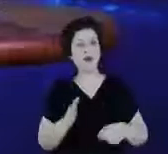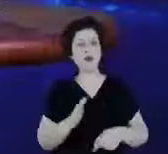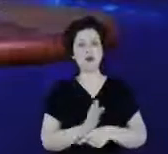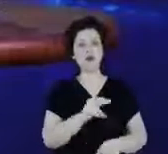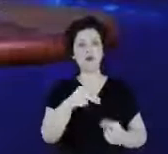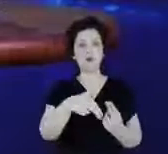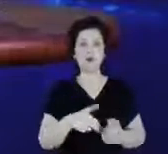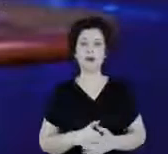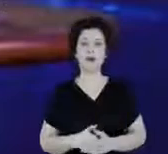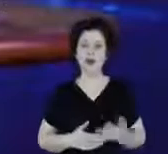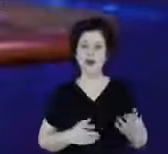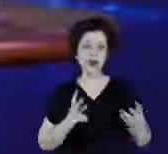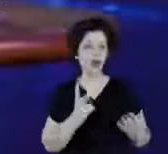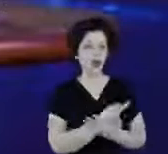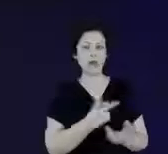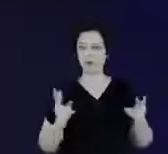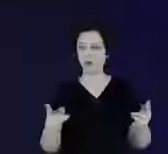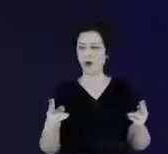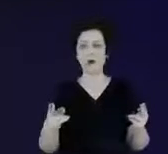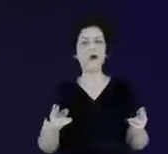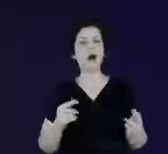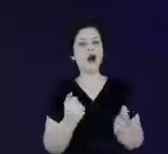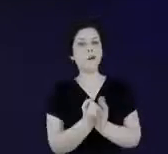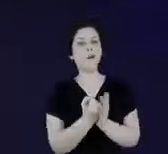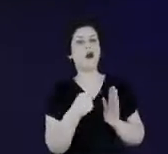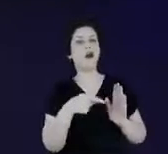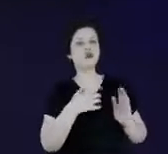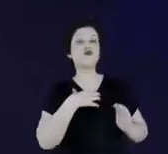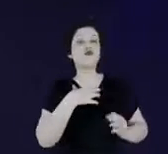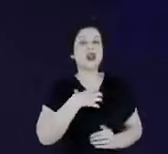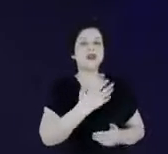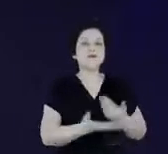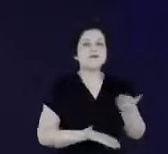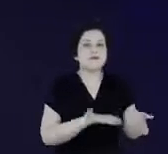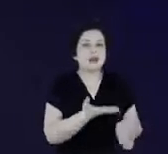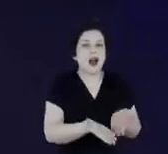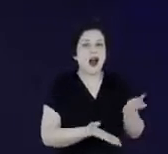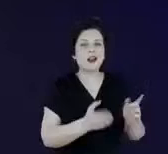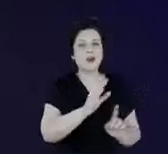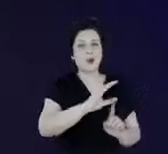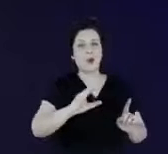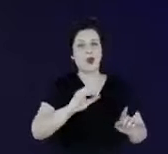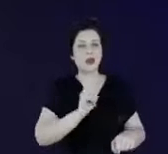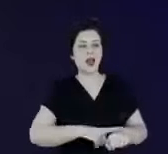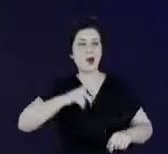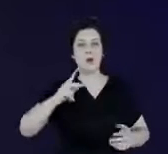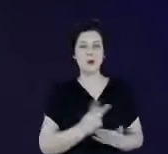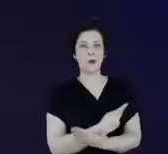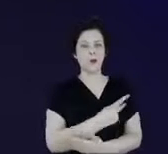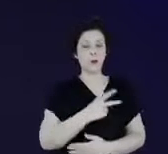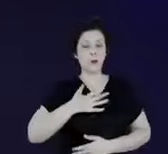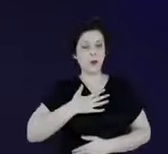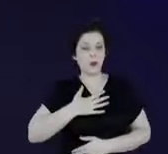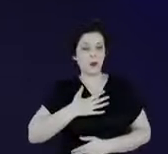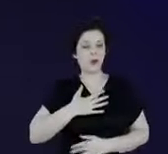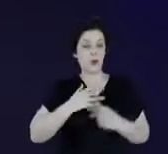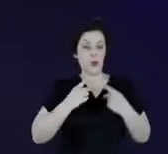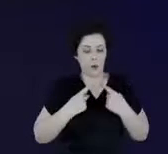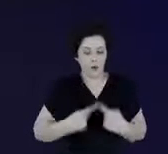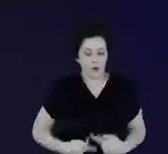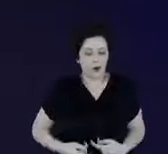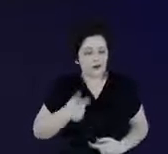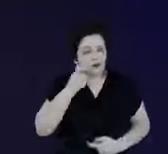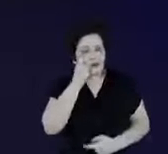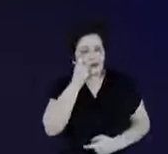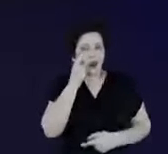é o mesmo erro então a marca também né a forma como você trata o cliente é importante na hora de dar um problema ser muito humano né na rede